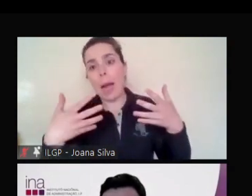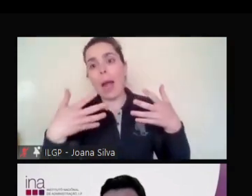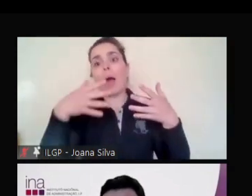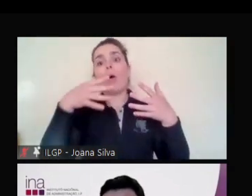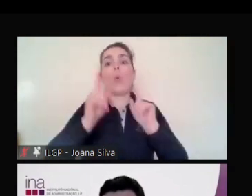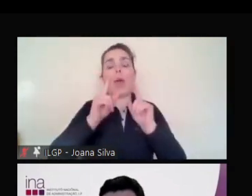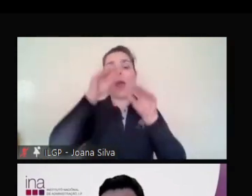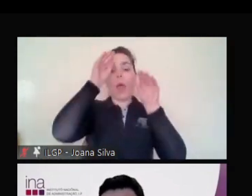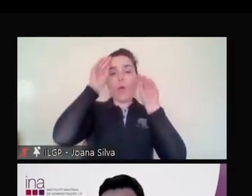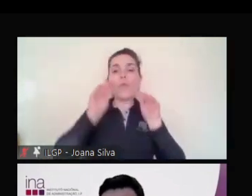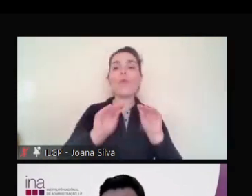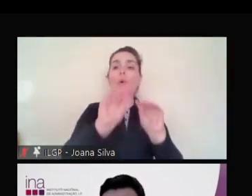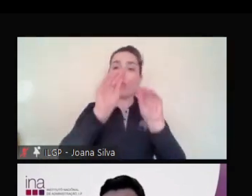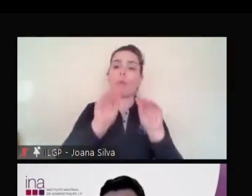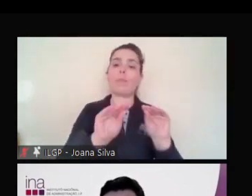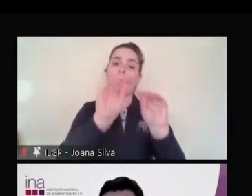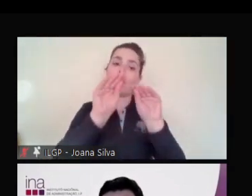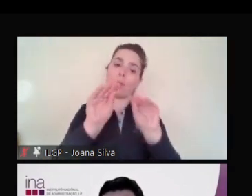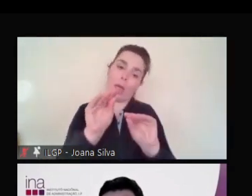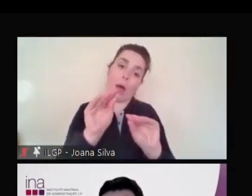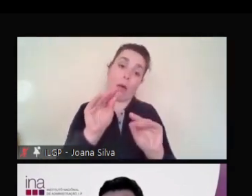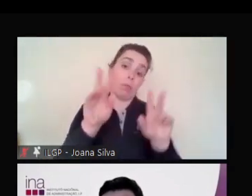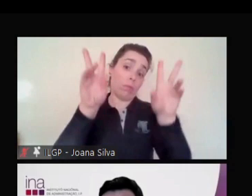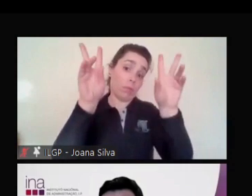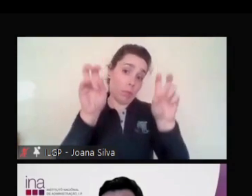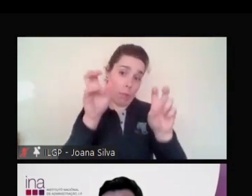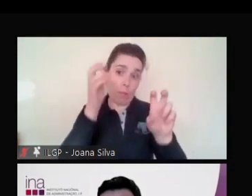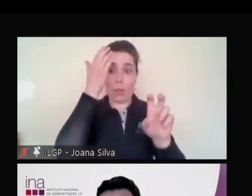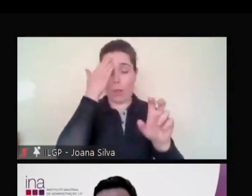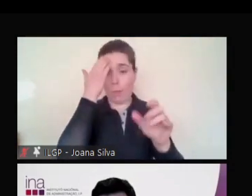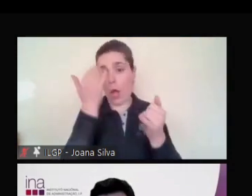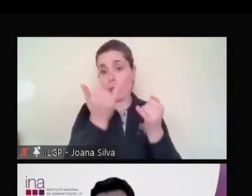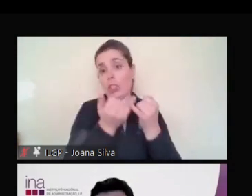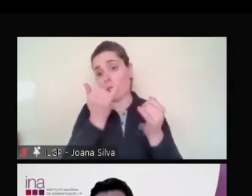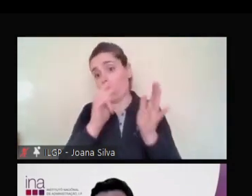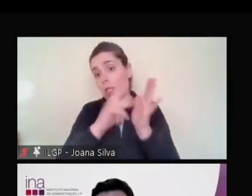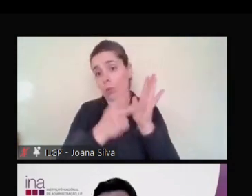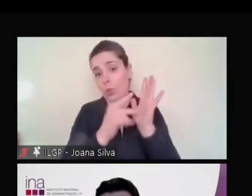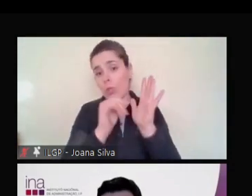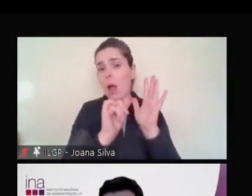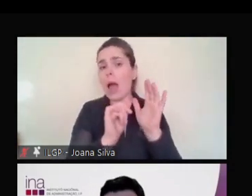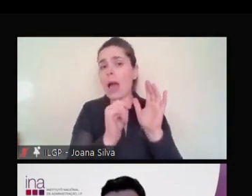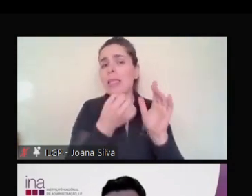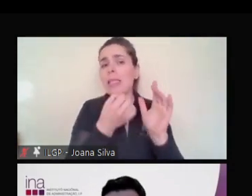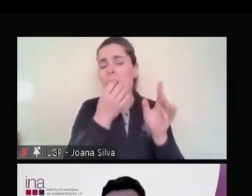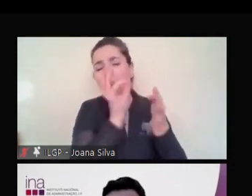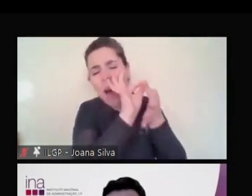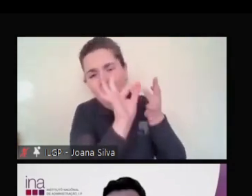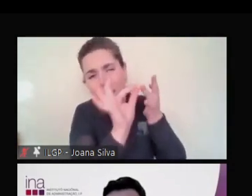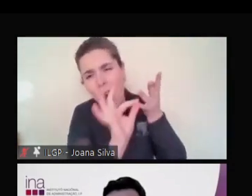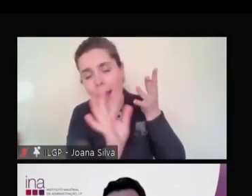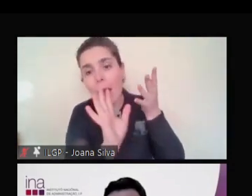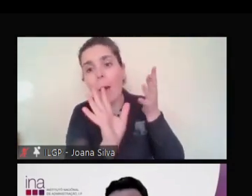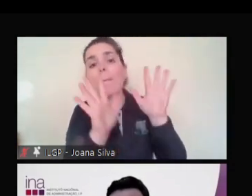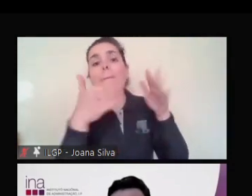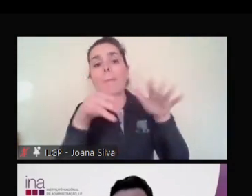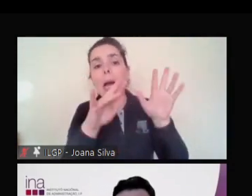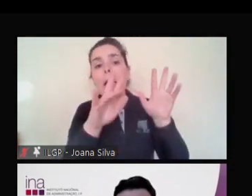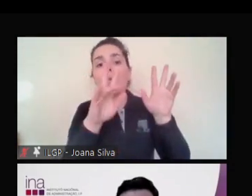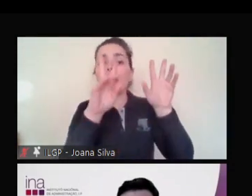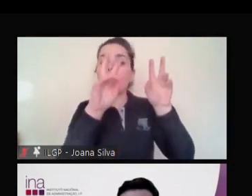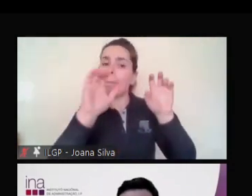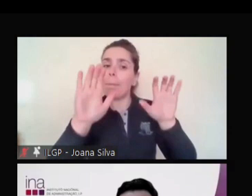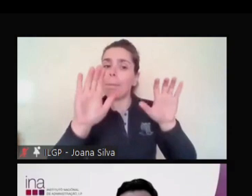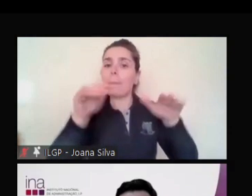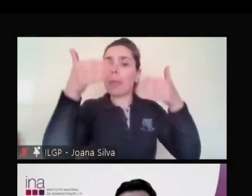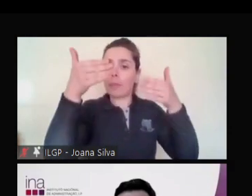no sentido de capacitação digital. Eu não queria entrar em grande detalhe em cada uma delas, mas queria deixar os grandes blocos só